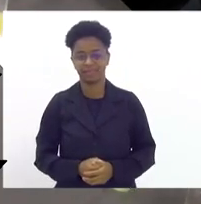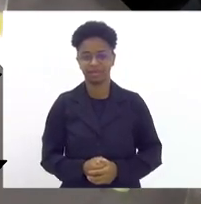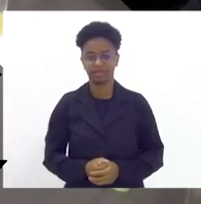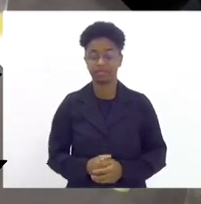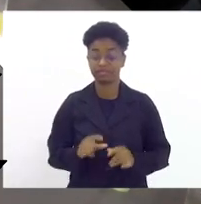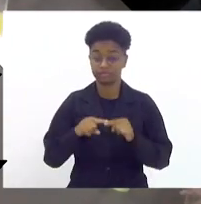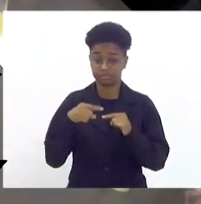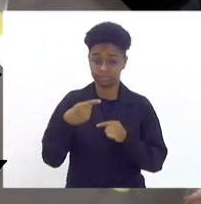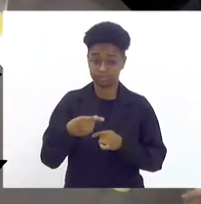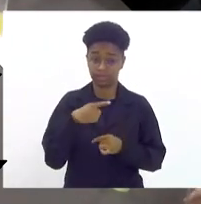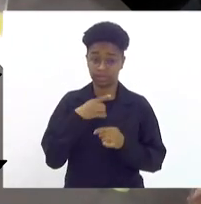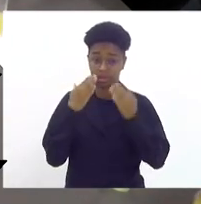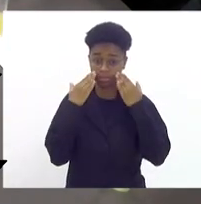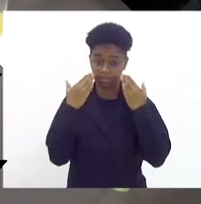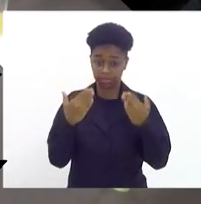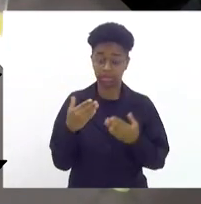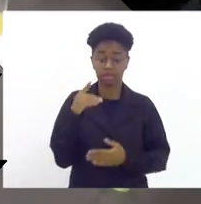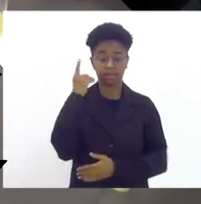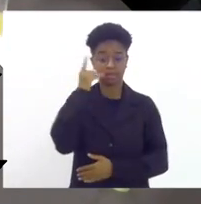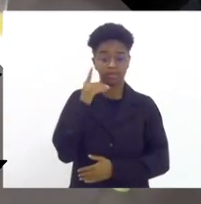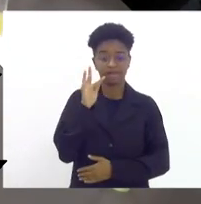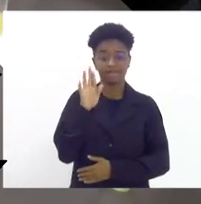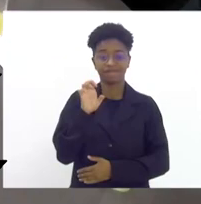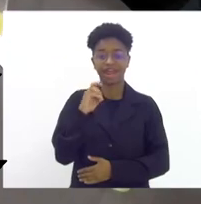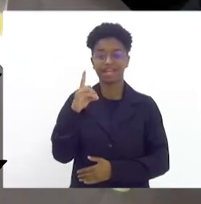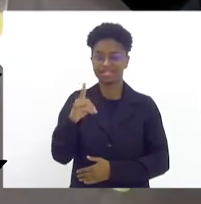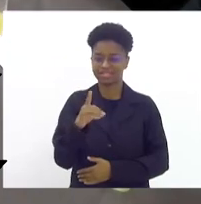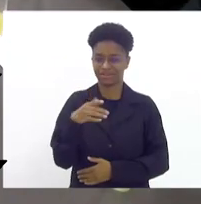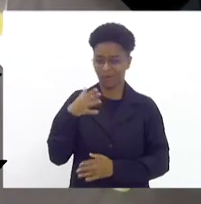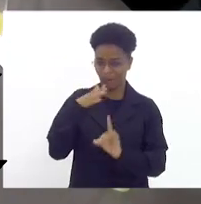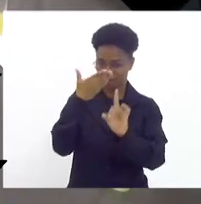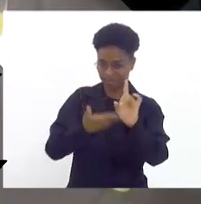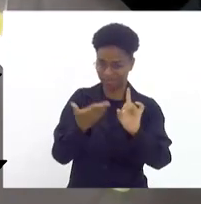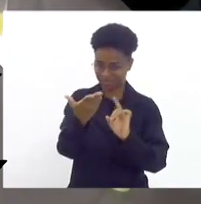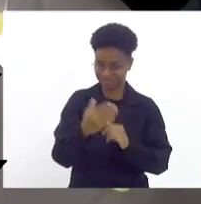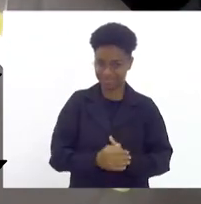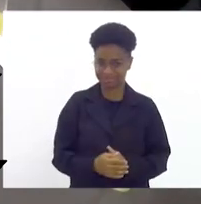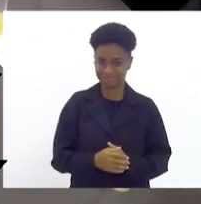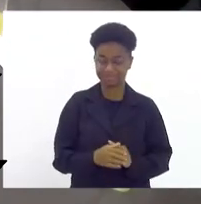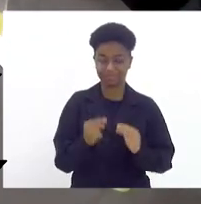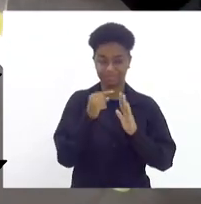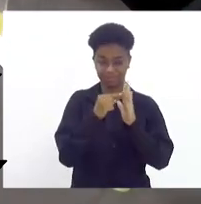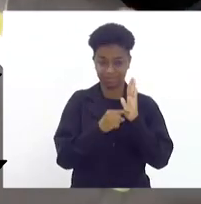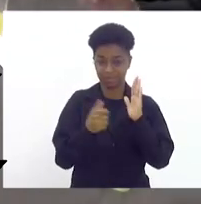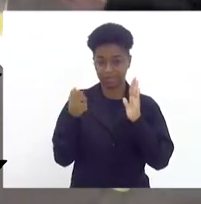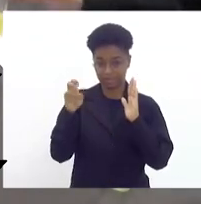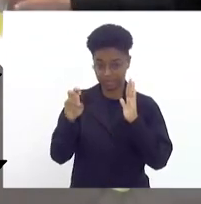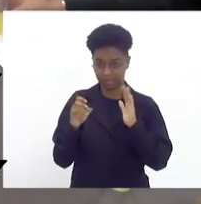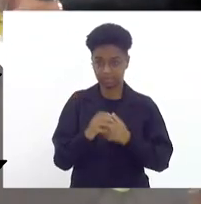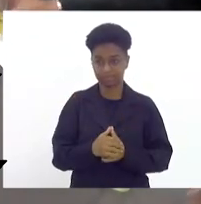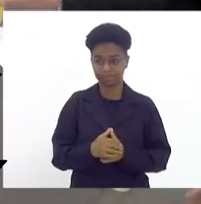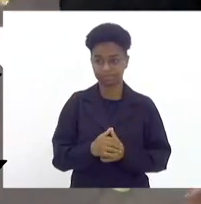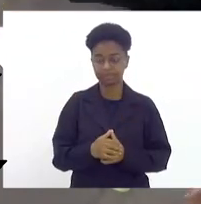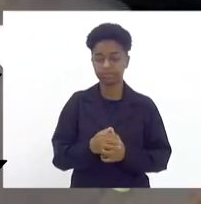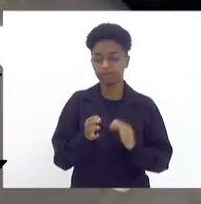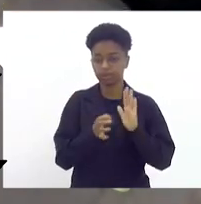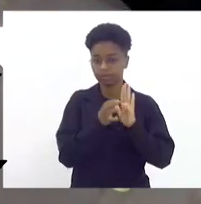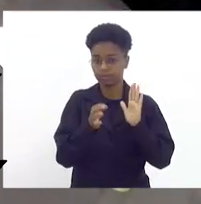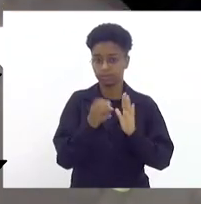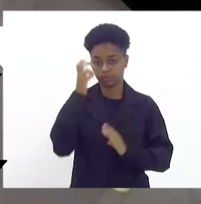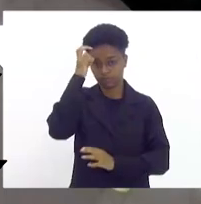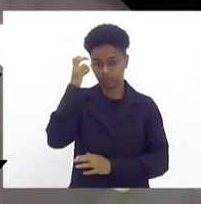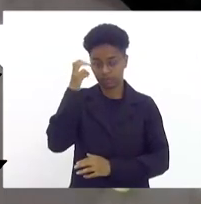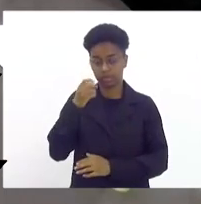Depois vai ter a apresentação do deputado Fred Pacheco em homenagem à Vossa Excelência. 15 da pauta, agora sim, deputada Verônica. PL 190 de